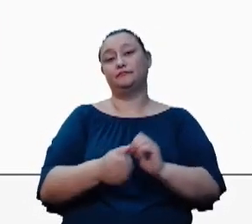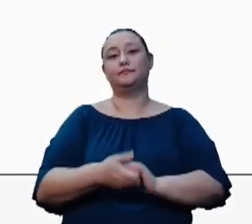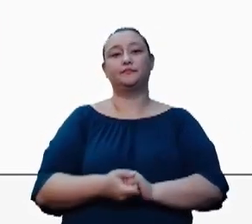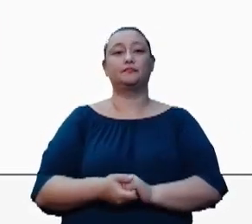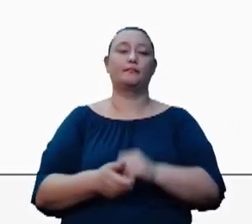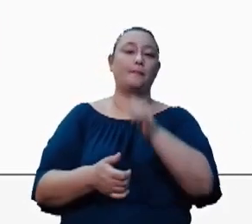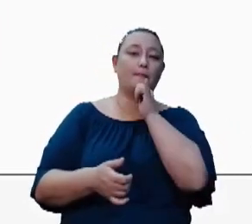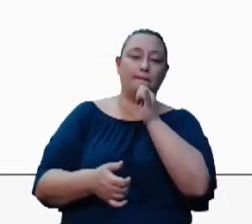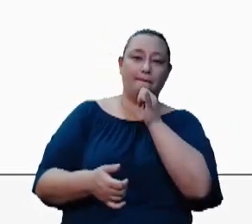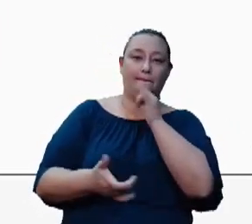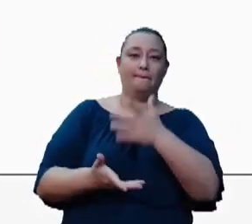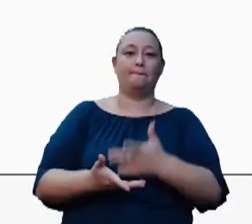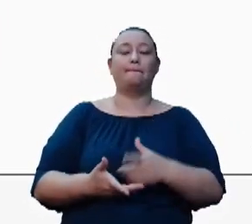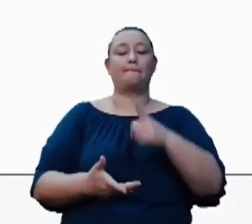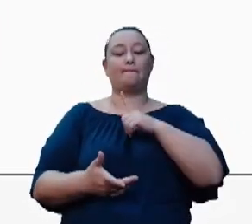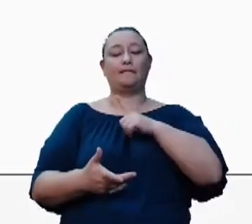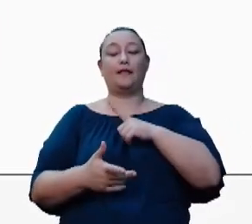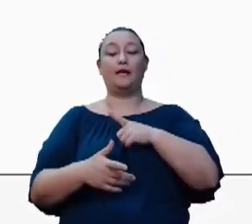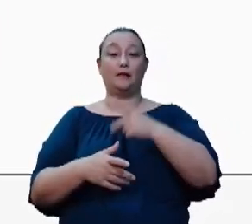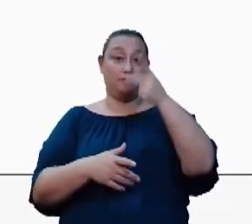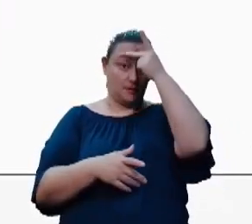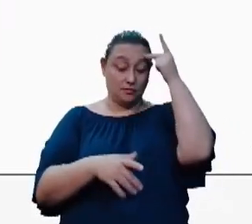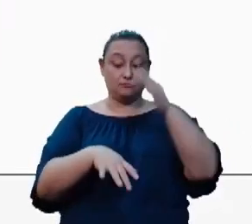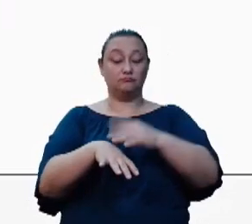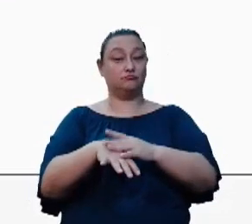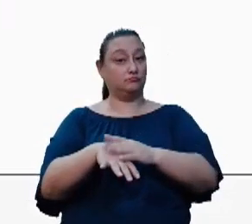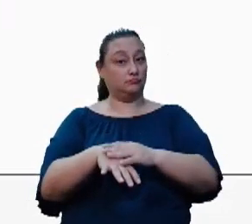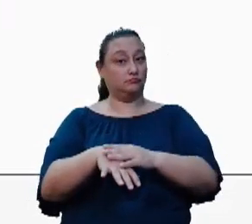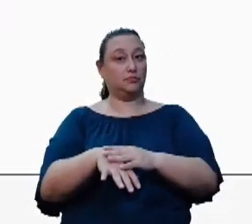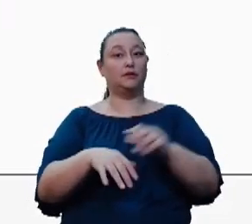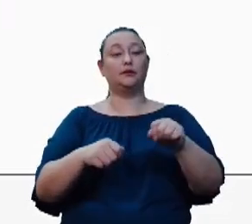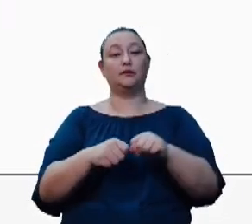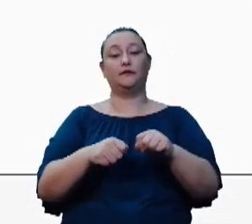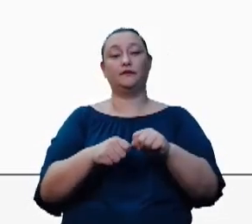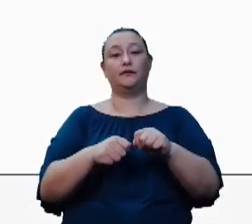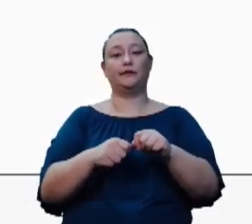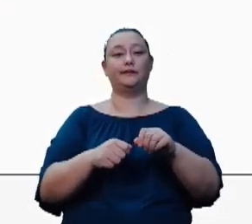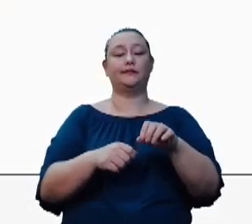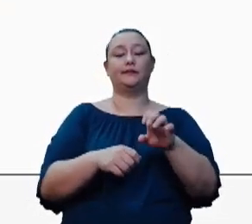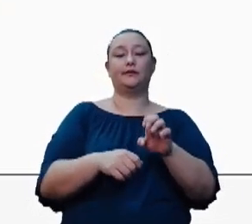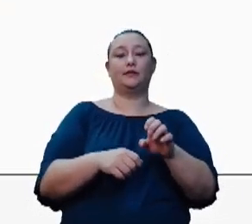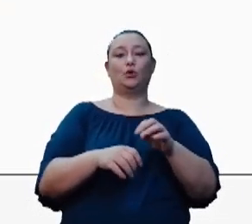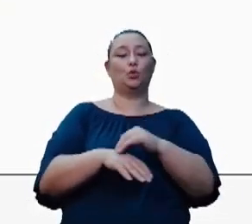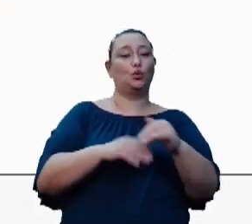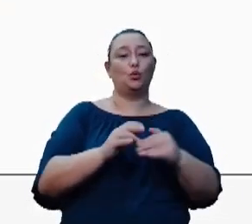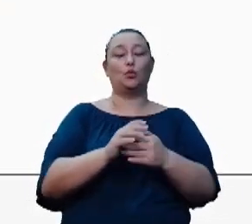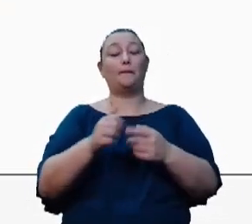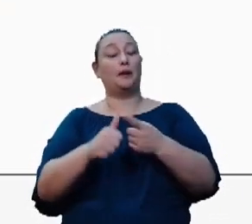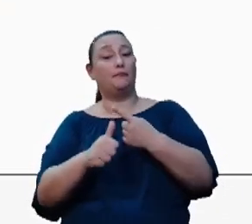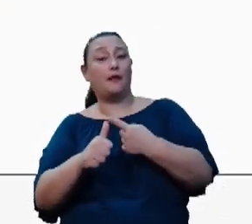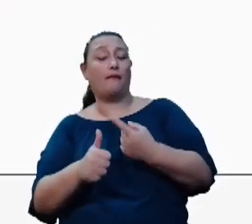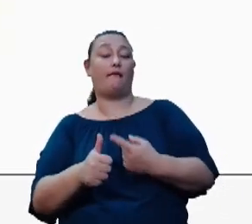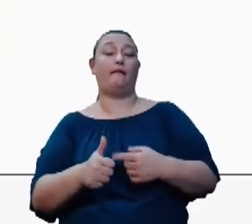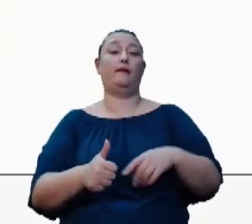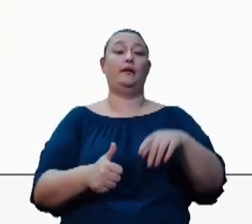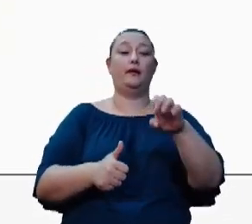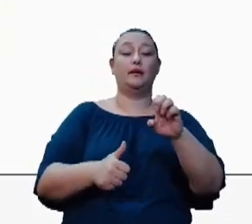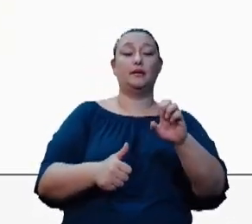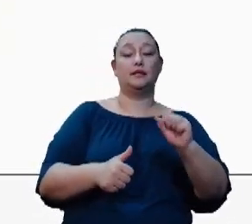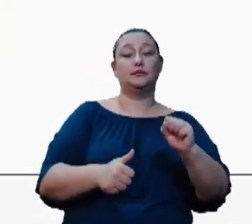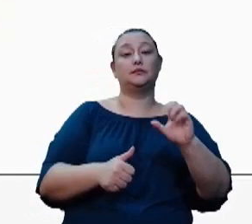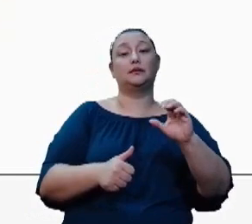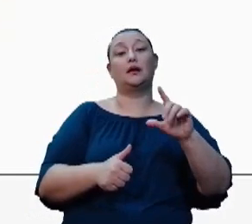Por exemplo, tem algumas pacientes que foram avaliadas com esclerose lateral primária, síndrome de